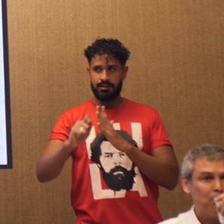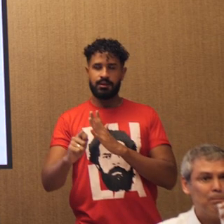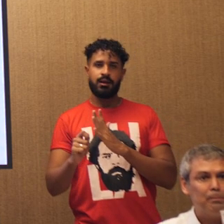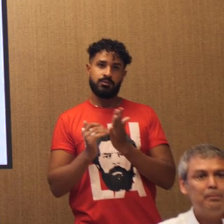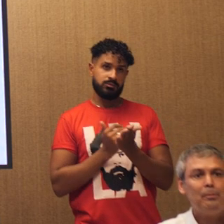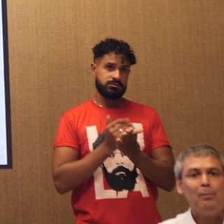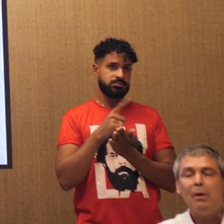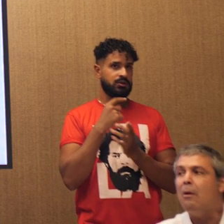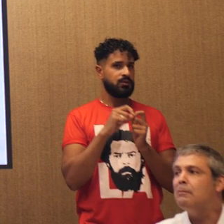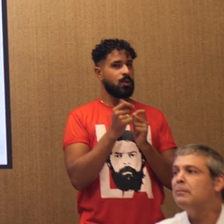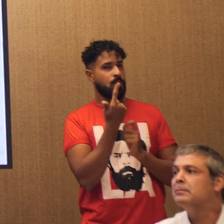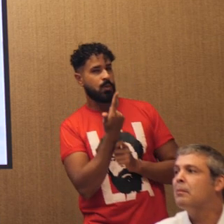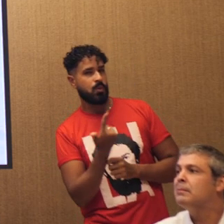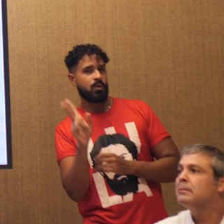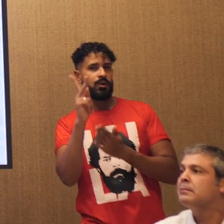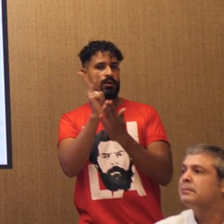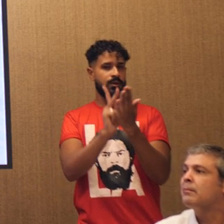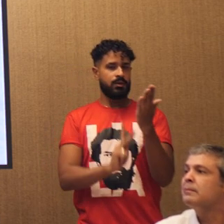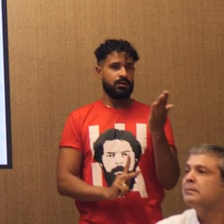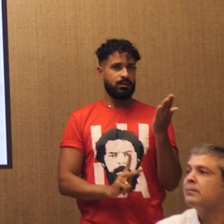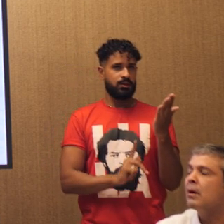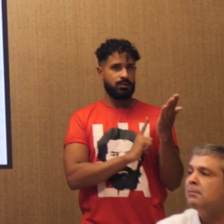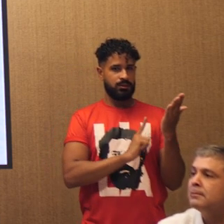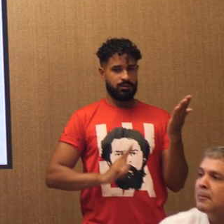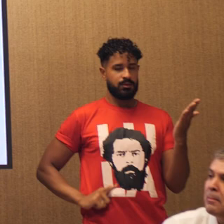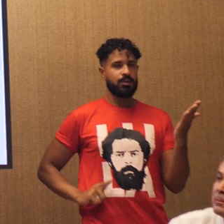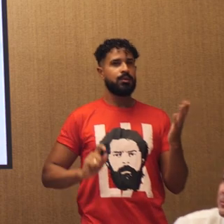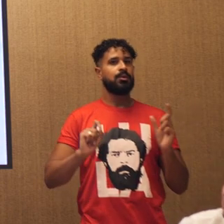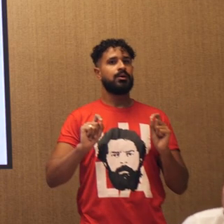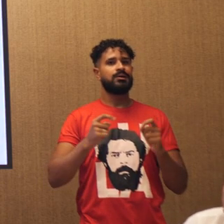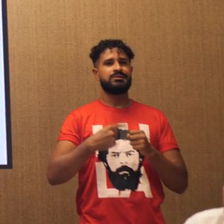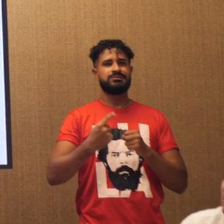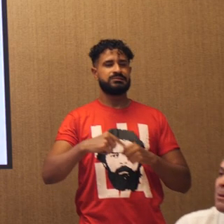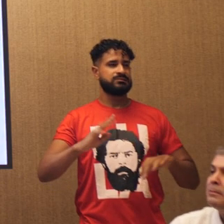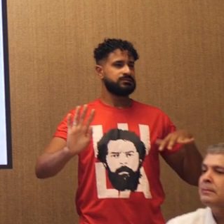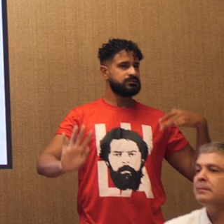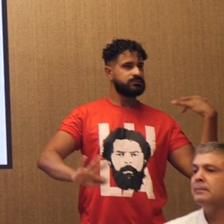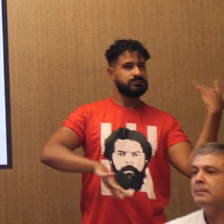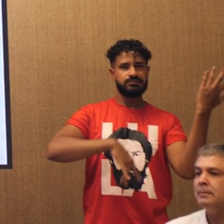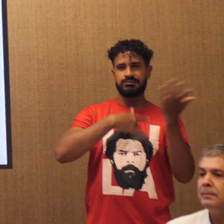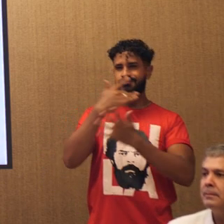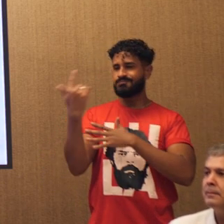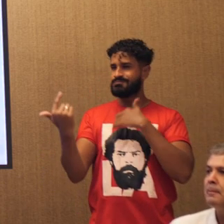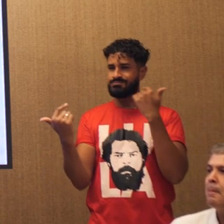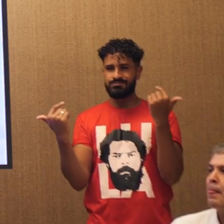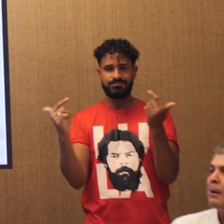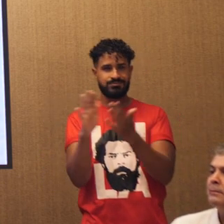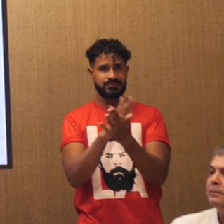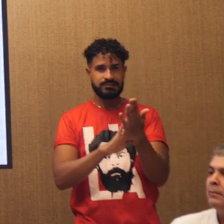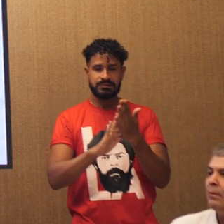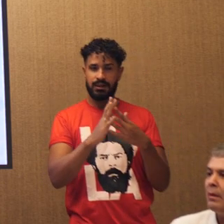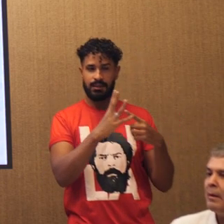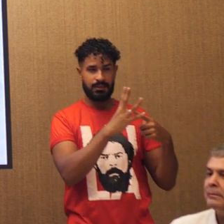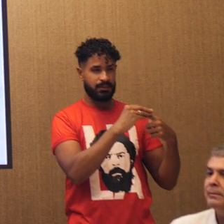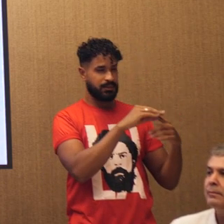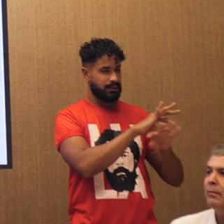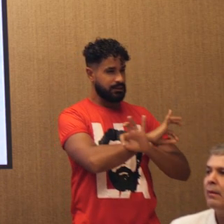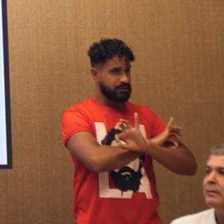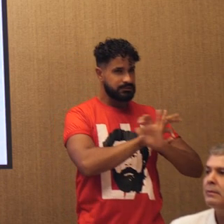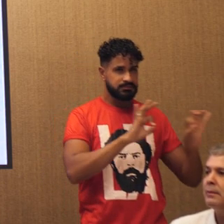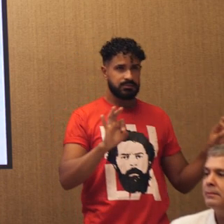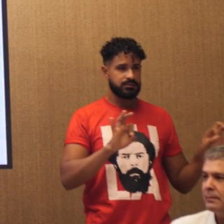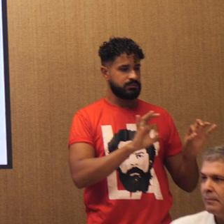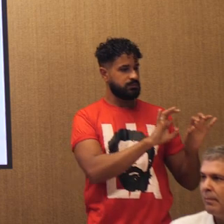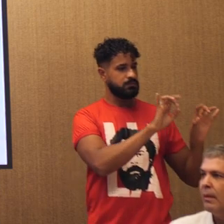aí no começo nós fizemos outro planejamento. Governar o que a cidade estava um caos. Não tinha uma caneta, na época, não tinha uma